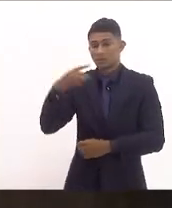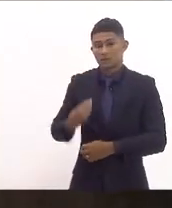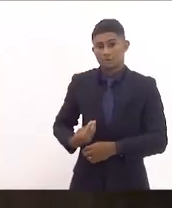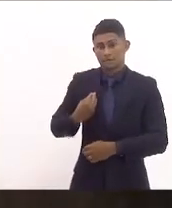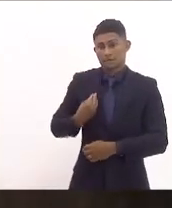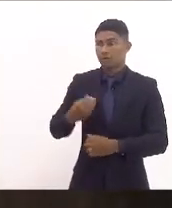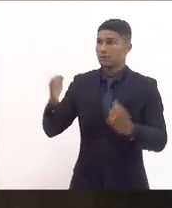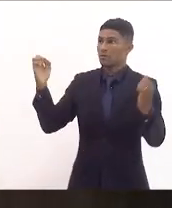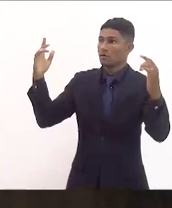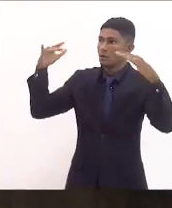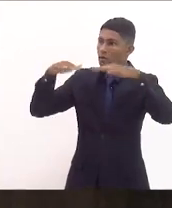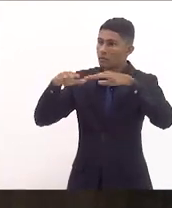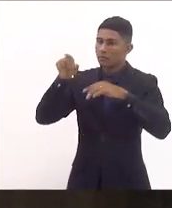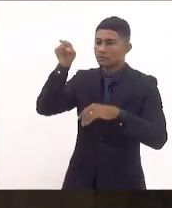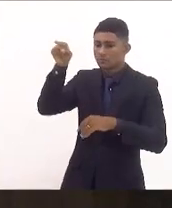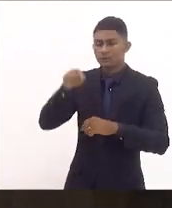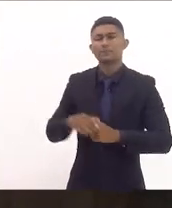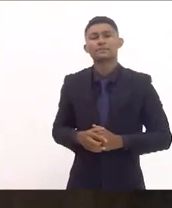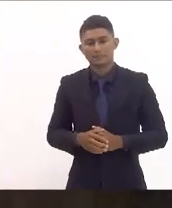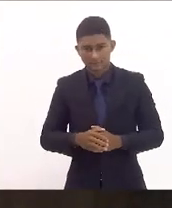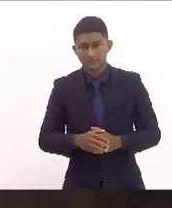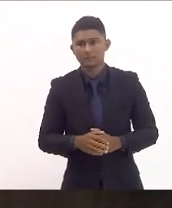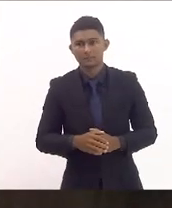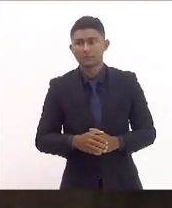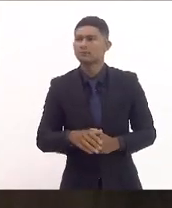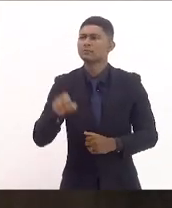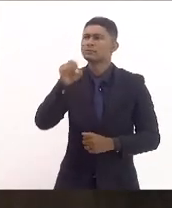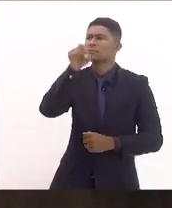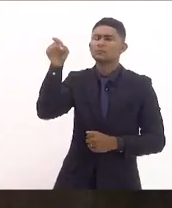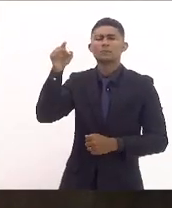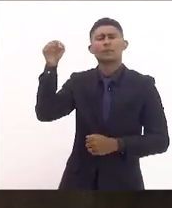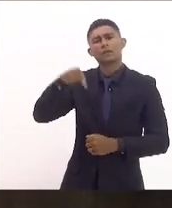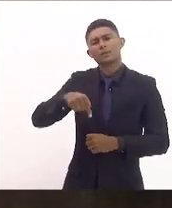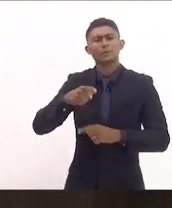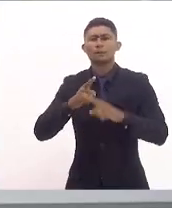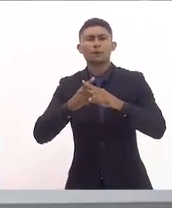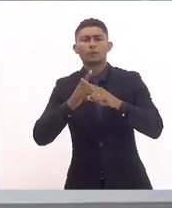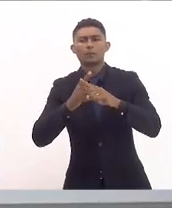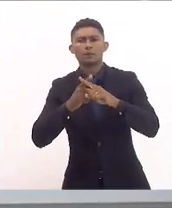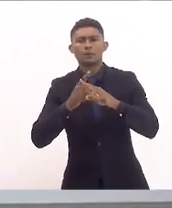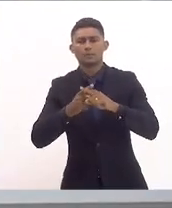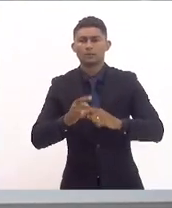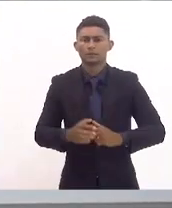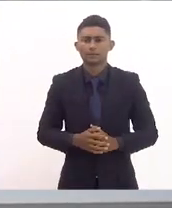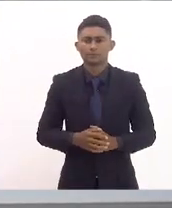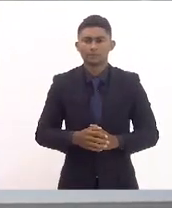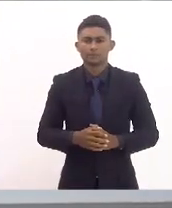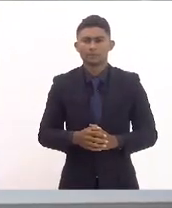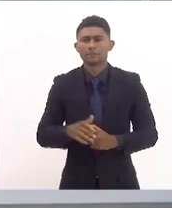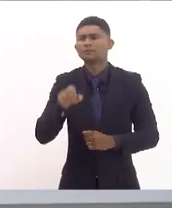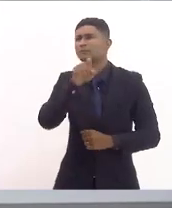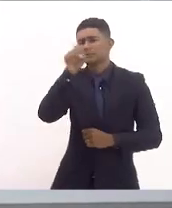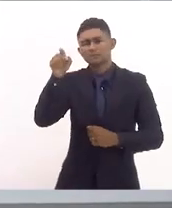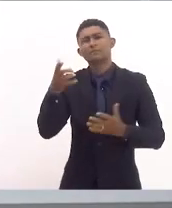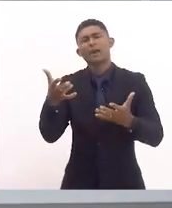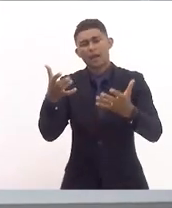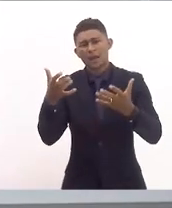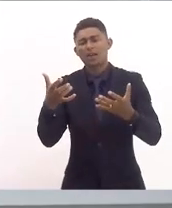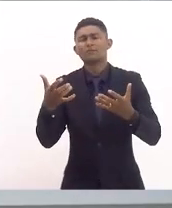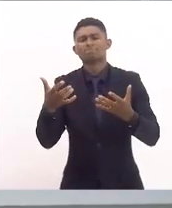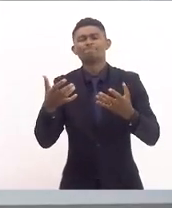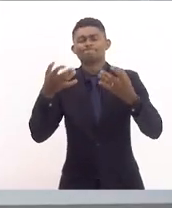da Assembleia Legislativa eles estão aqui é tô querendo fazer jus